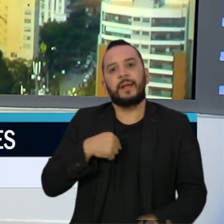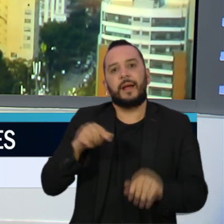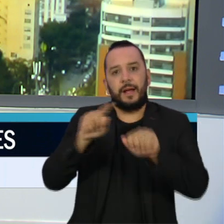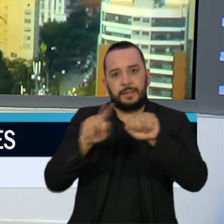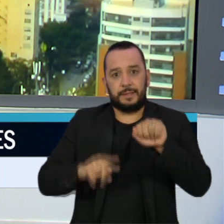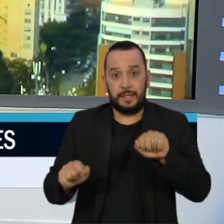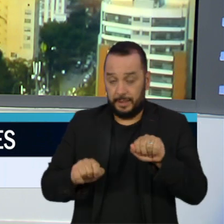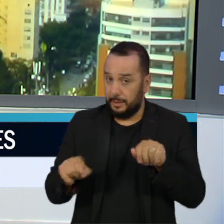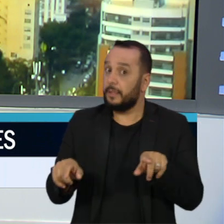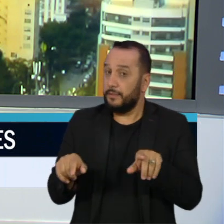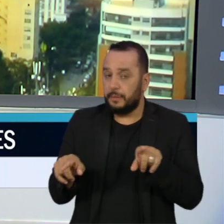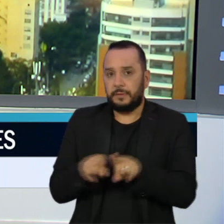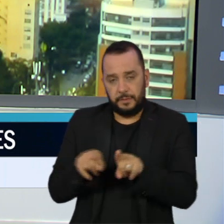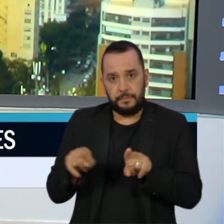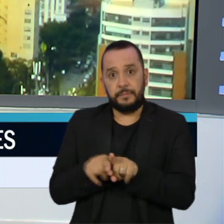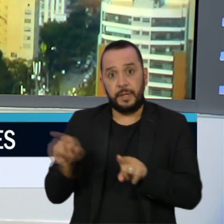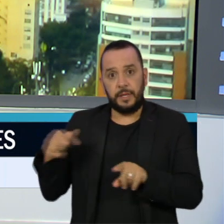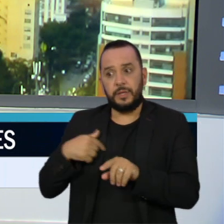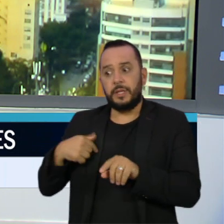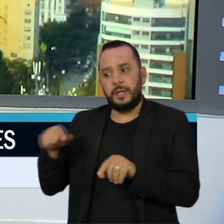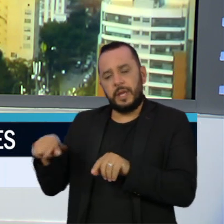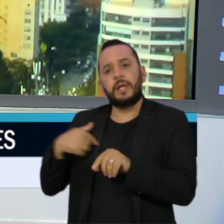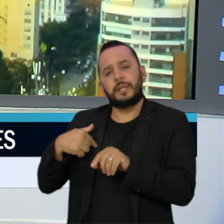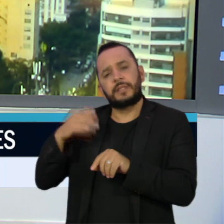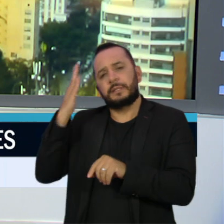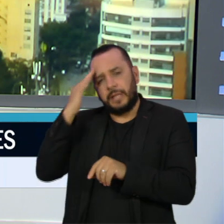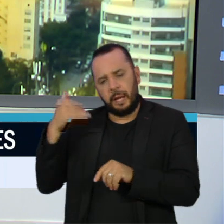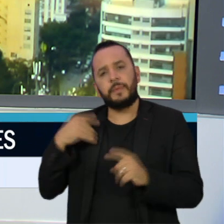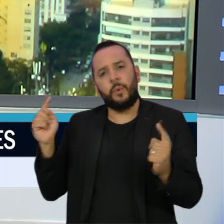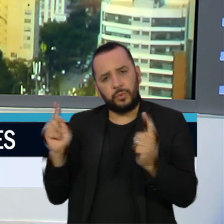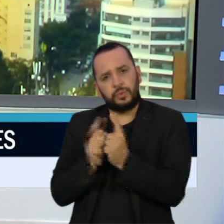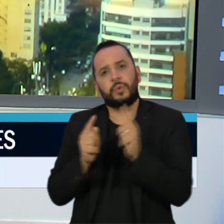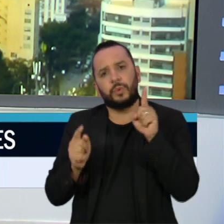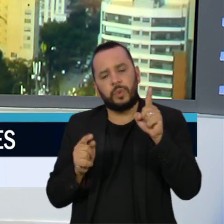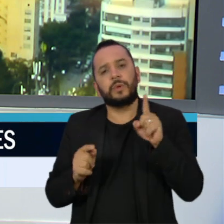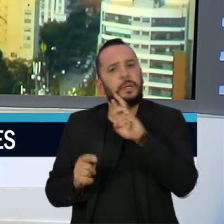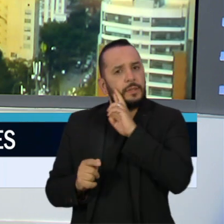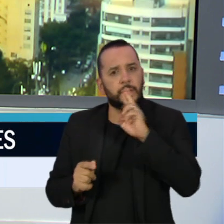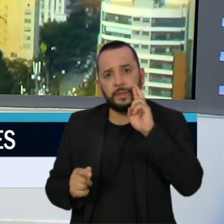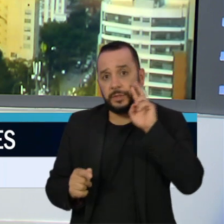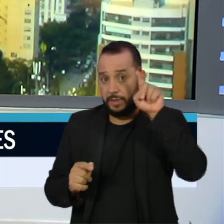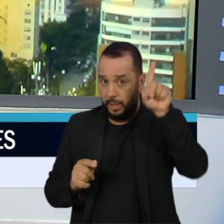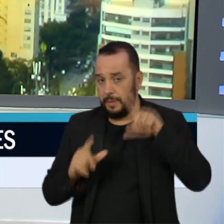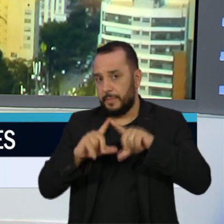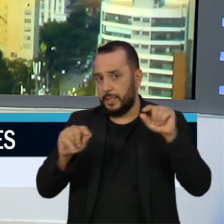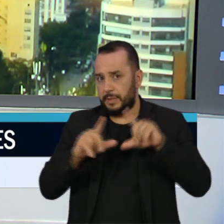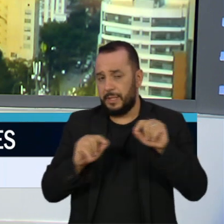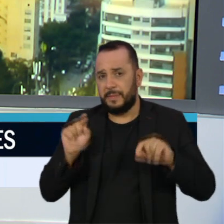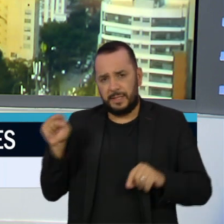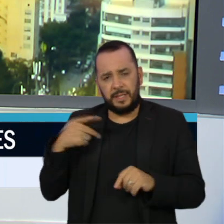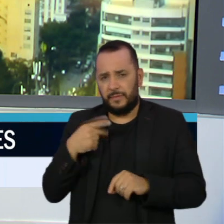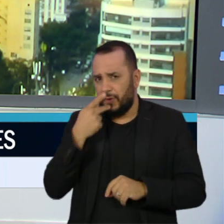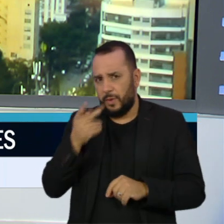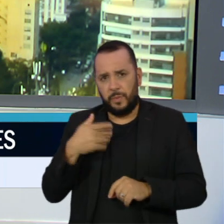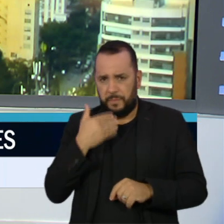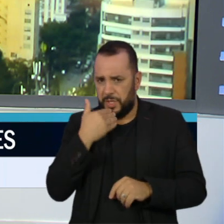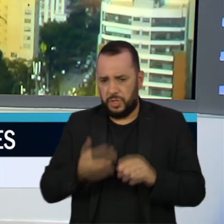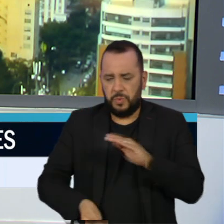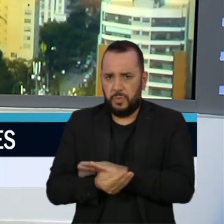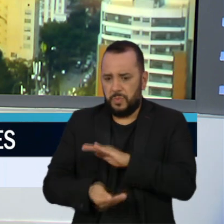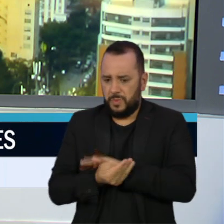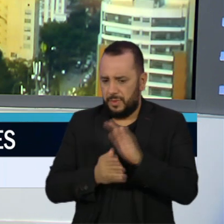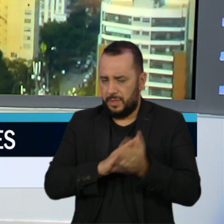senadores do Servidor Público reconheceu encontro com policial em um restaurante de Brasília massa negou o pedido de propina